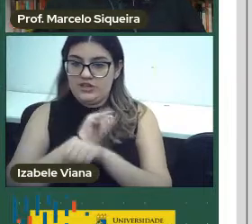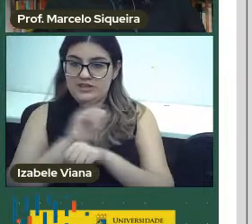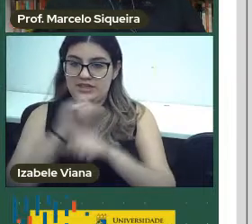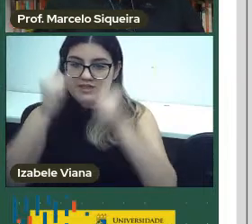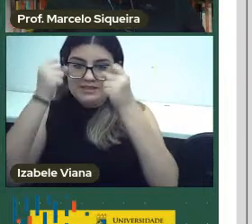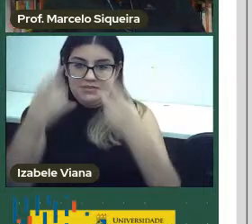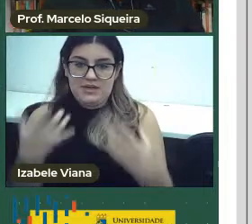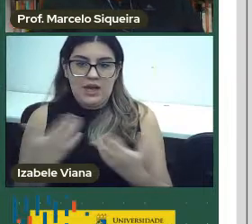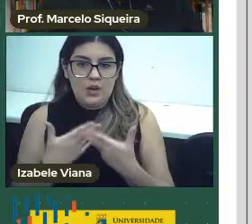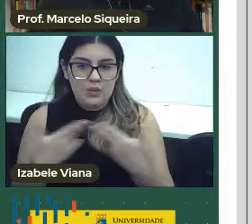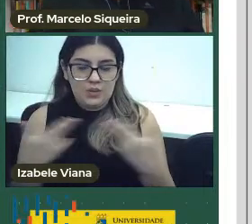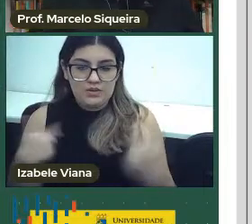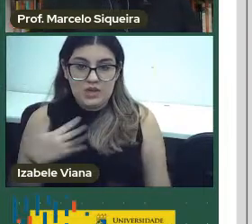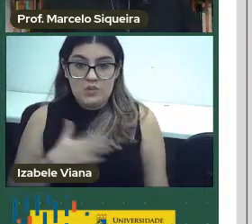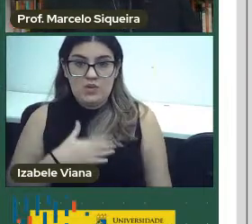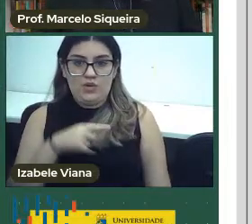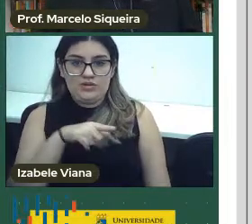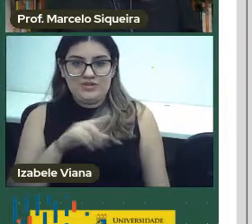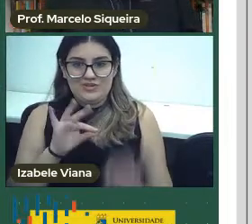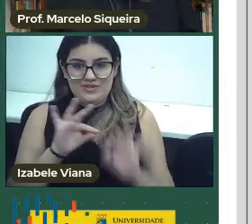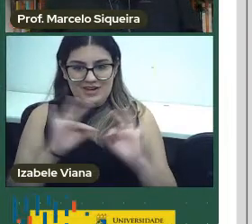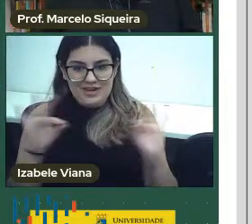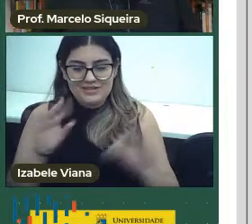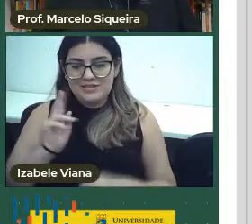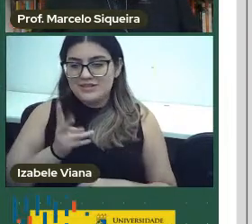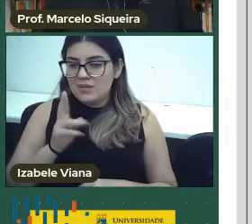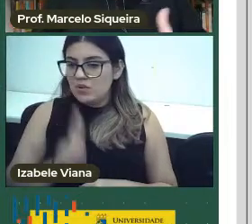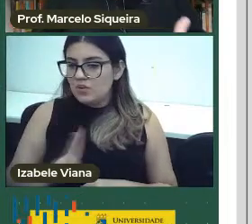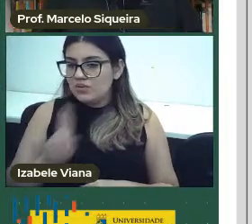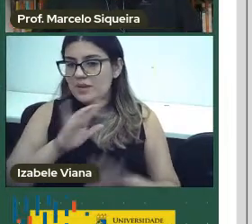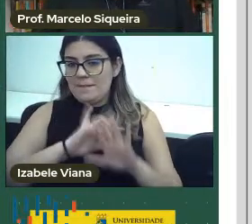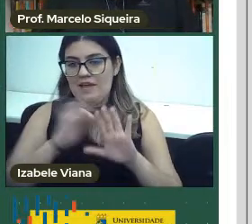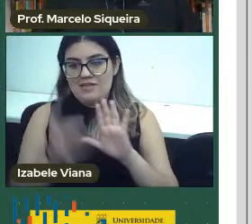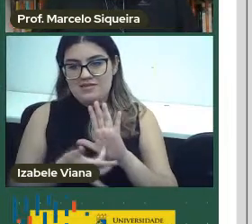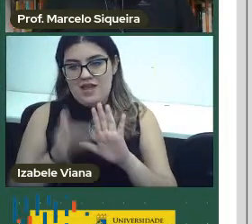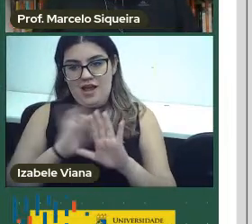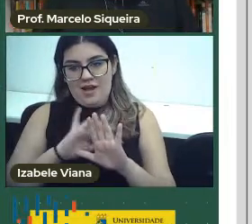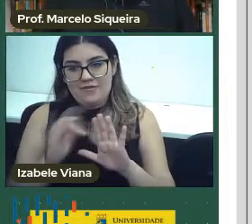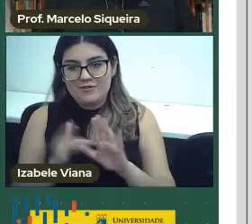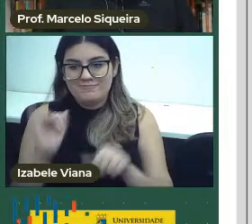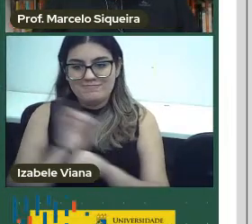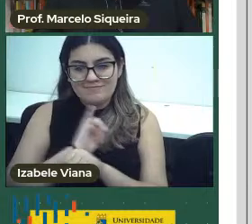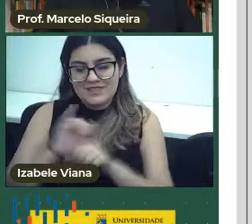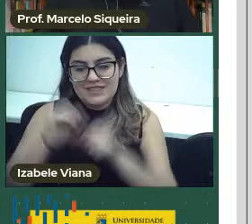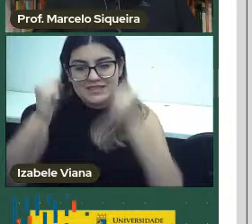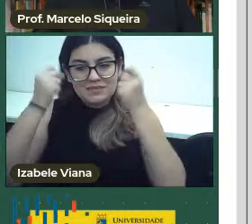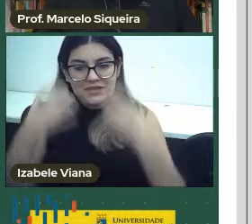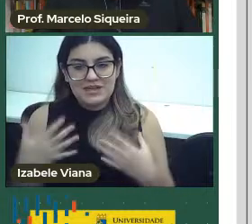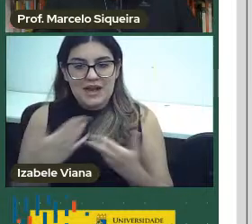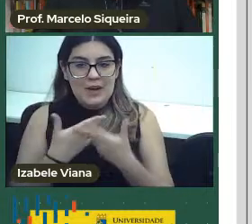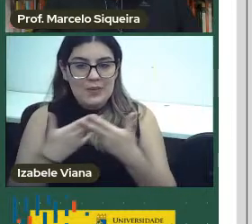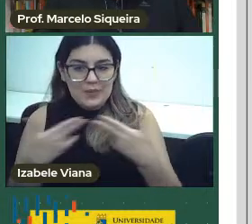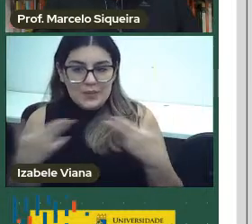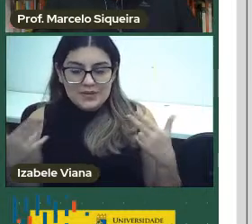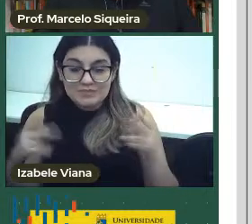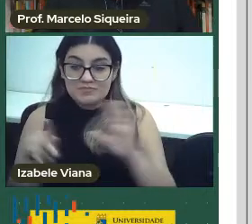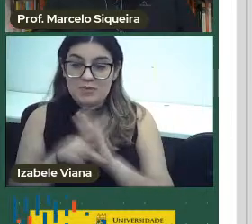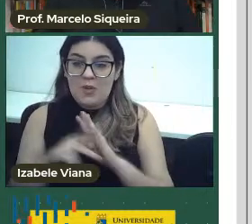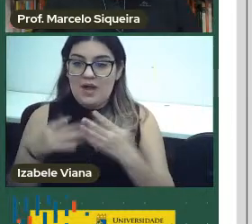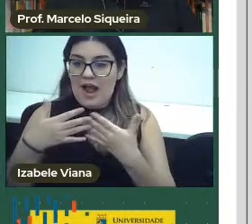E eu gosto muito dessa frase. E eu uso muito metáforas para explicar algumas questões